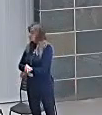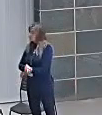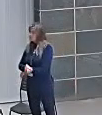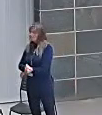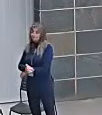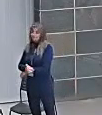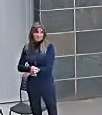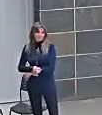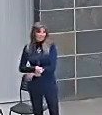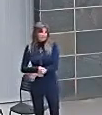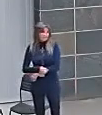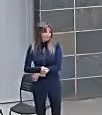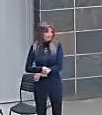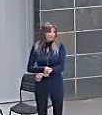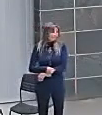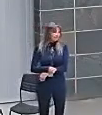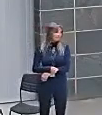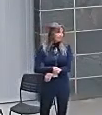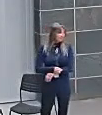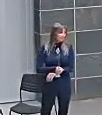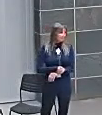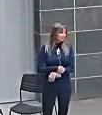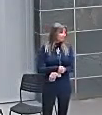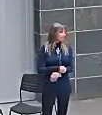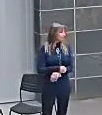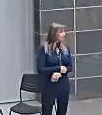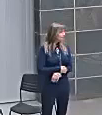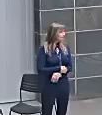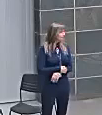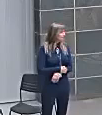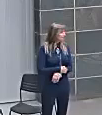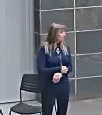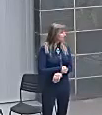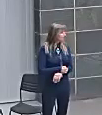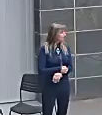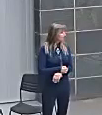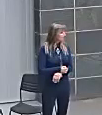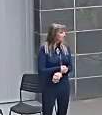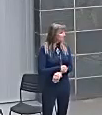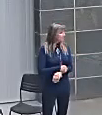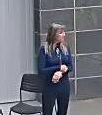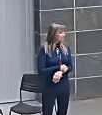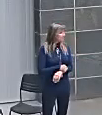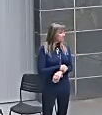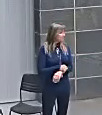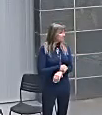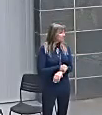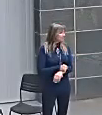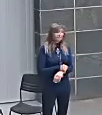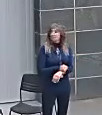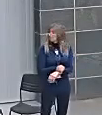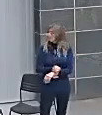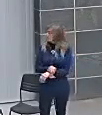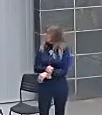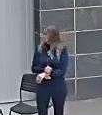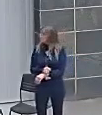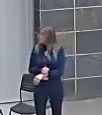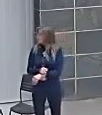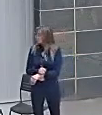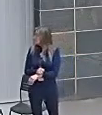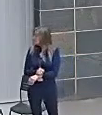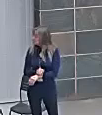que muita gente não sabe tem mais mulher deficiente do que homem tem muitas mães do que